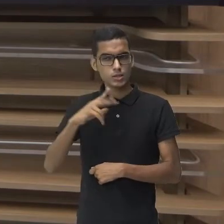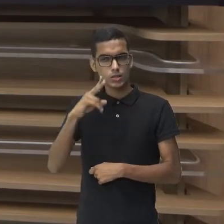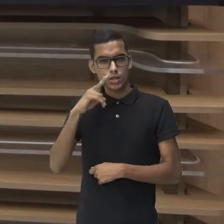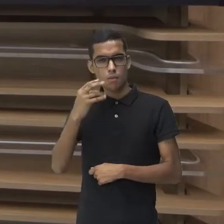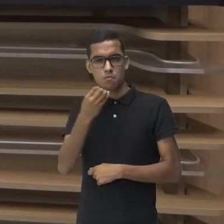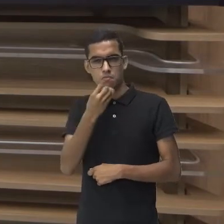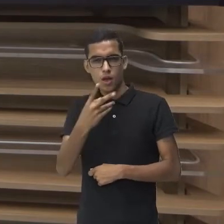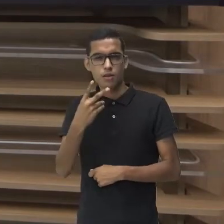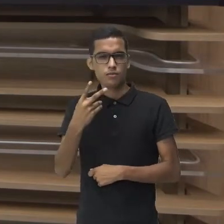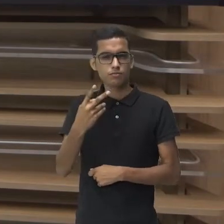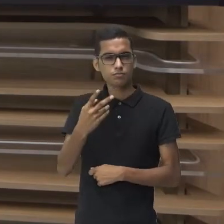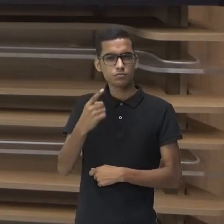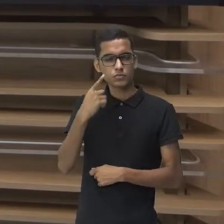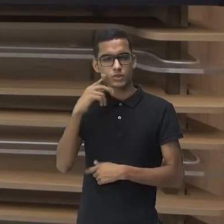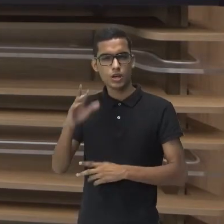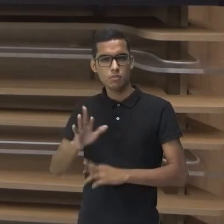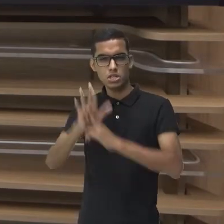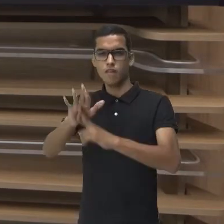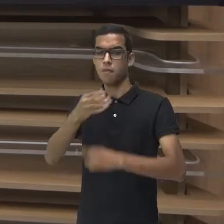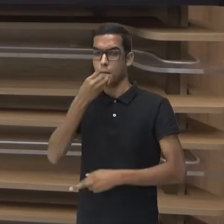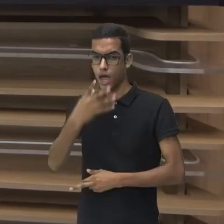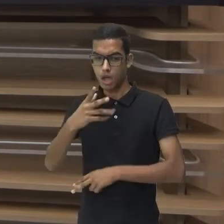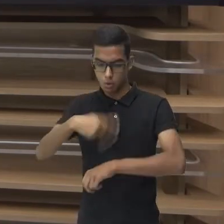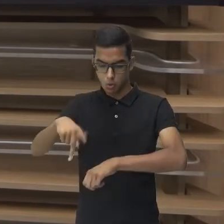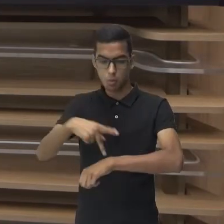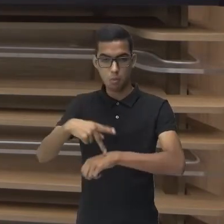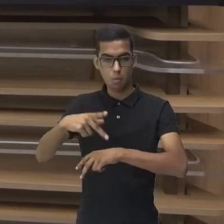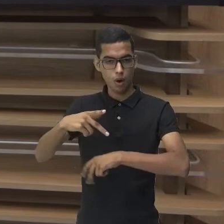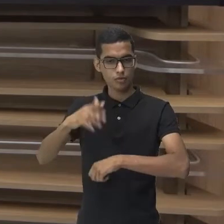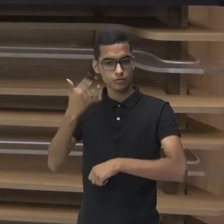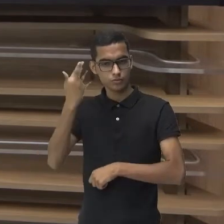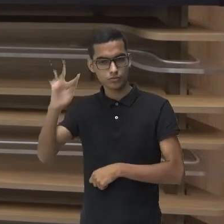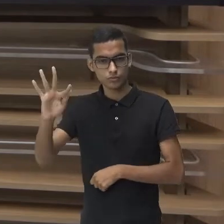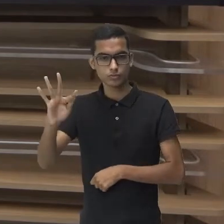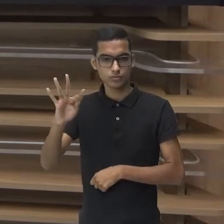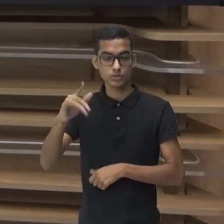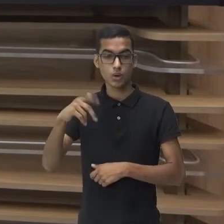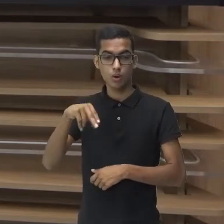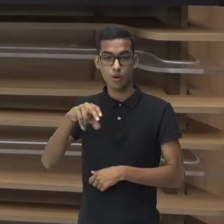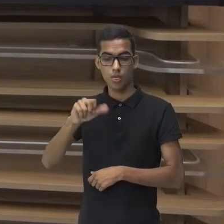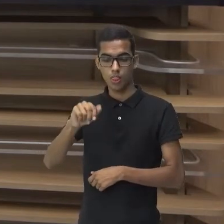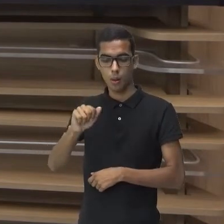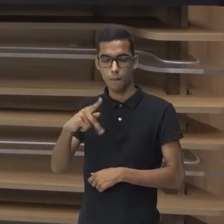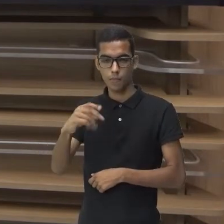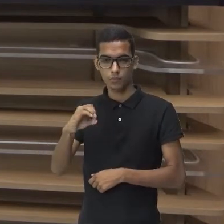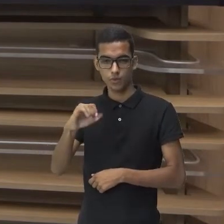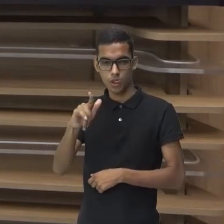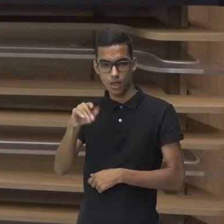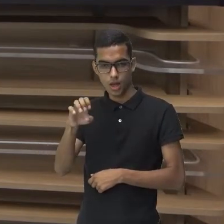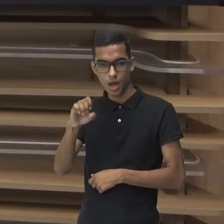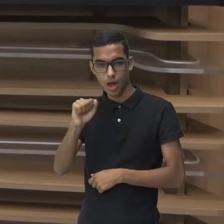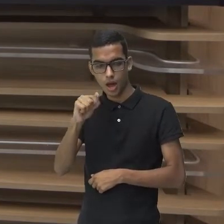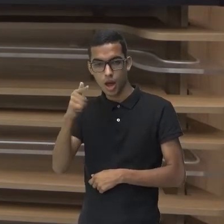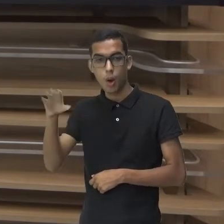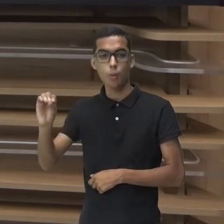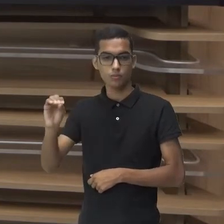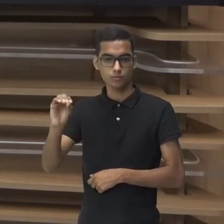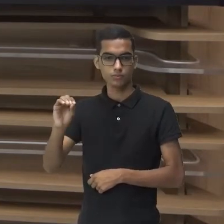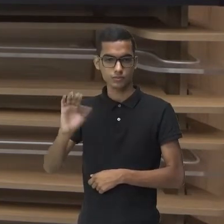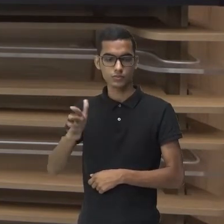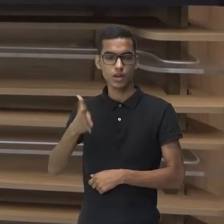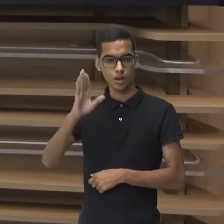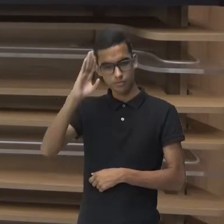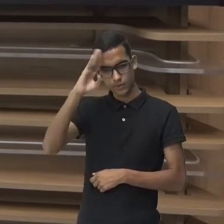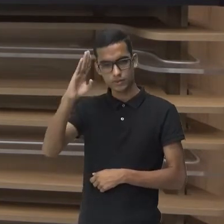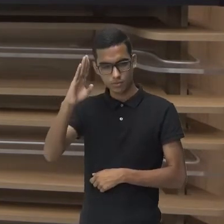por todos, e Napoleão começa a surgir ali, se destacar nos campos de batalha dentro da França, certo?